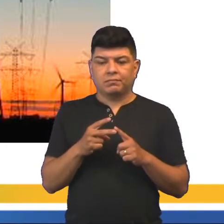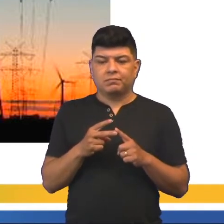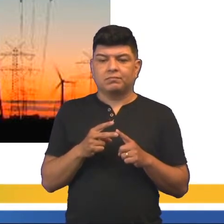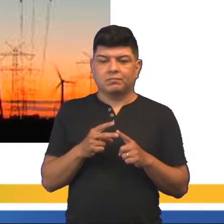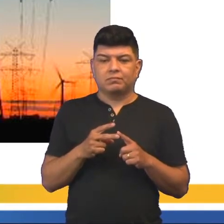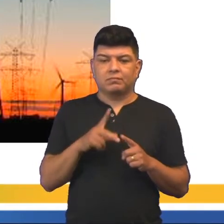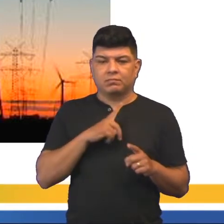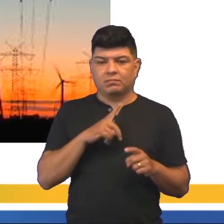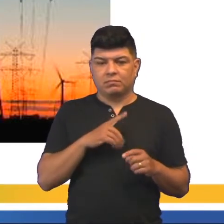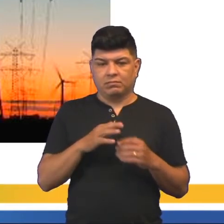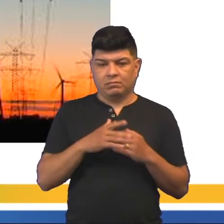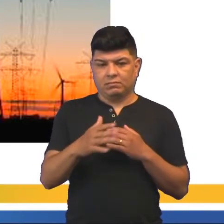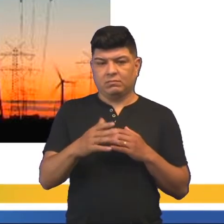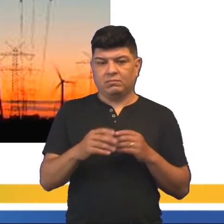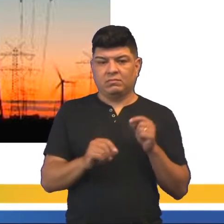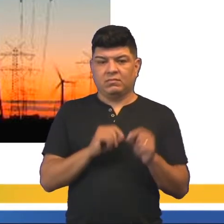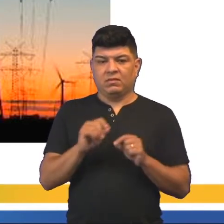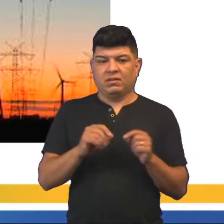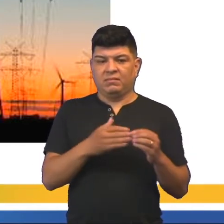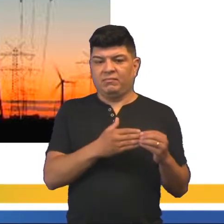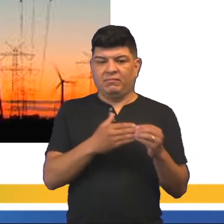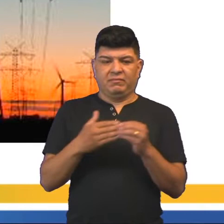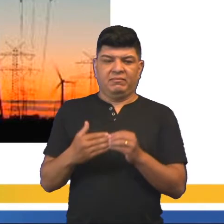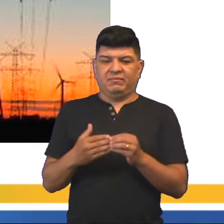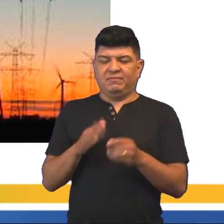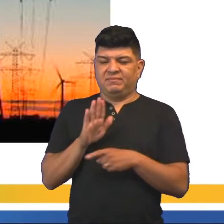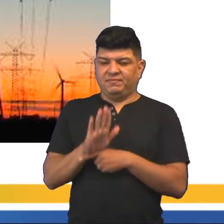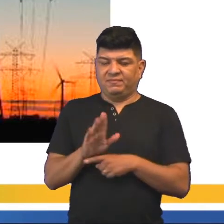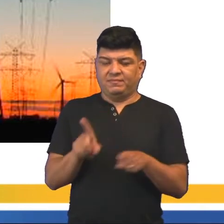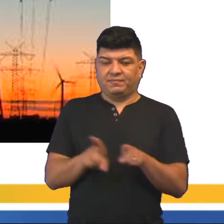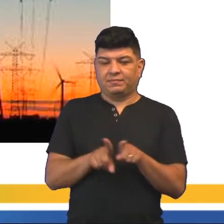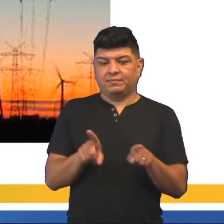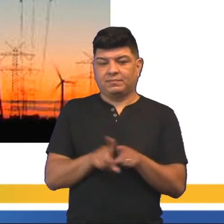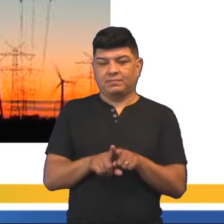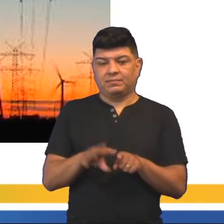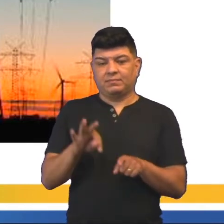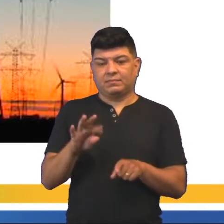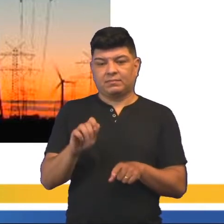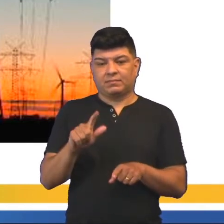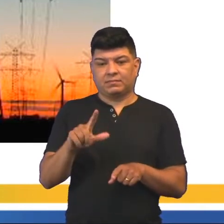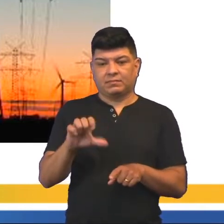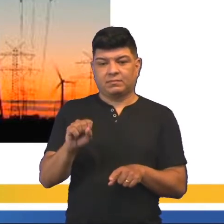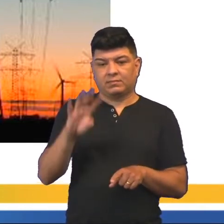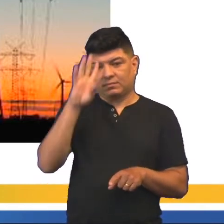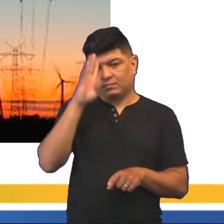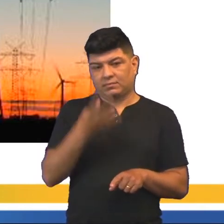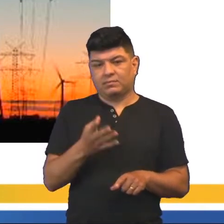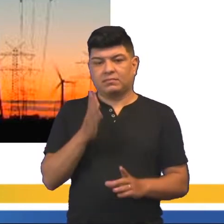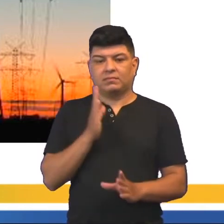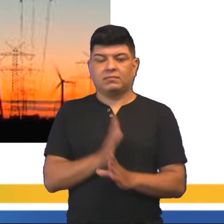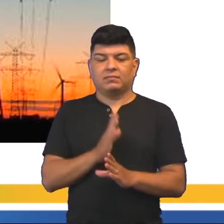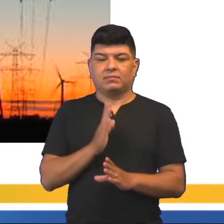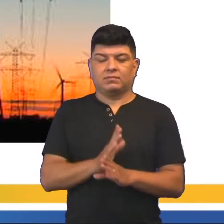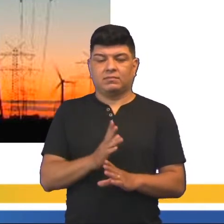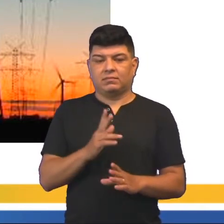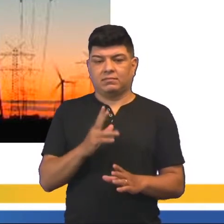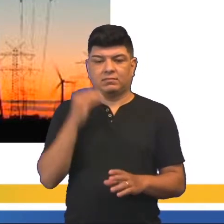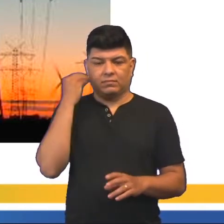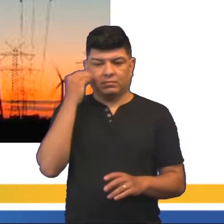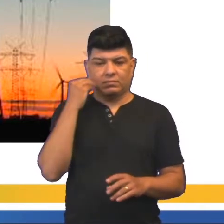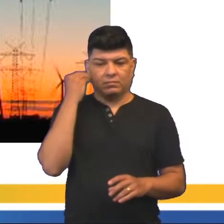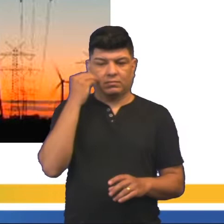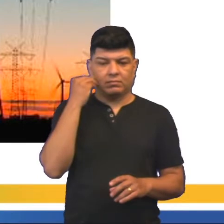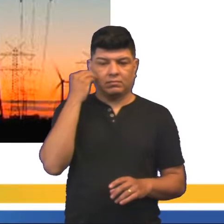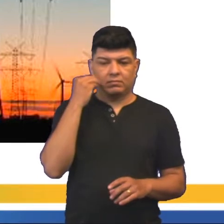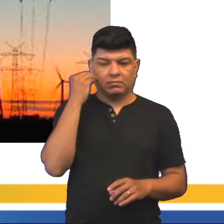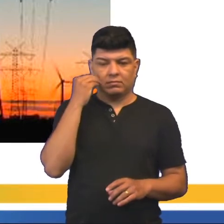um condutor. E aí vale a gente trazer a contribuição do Tales de Mileto, que ele descobriu, né, através de uma